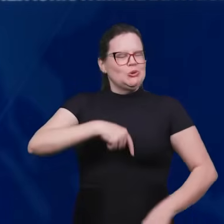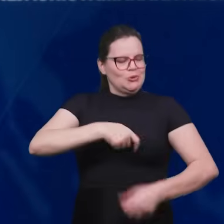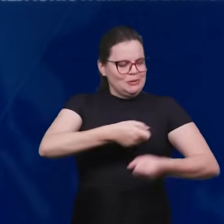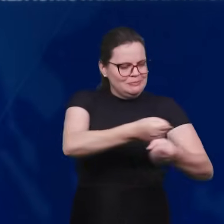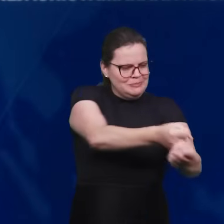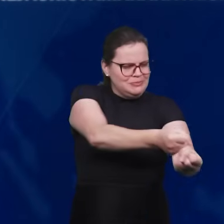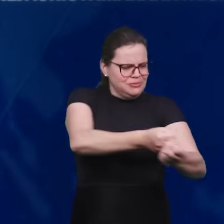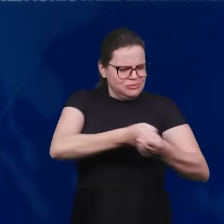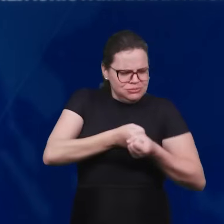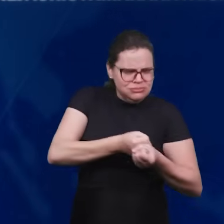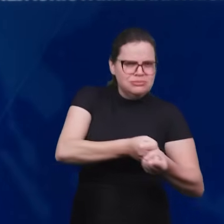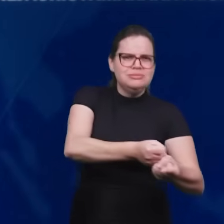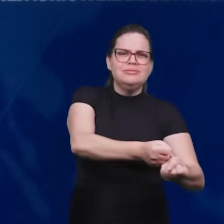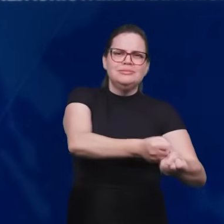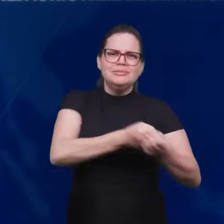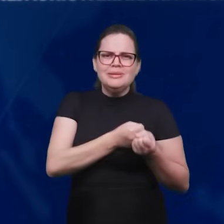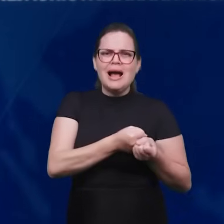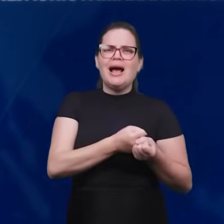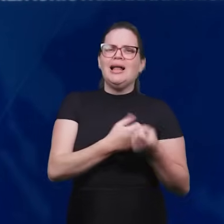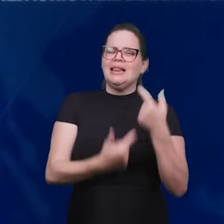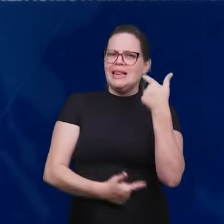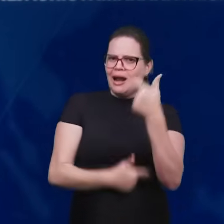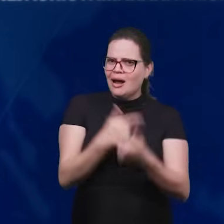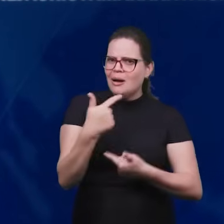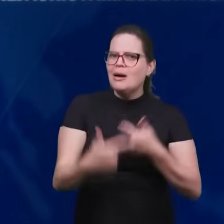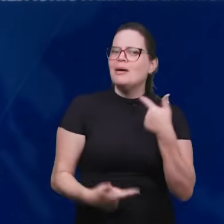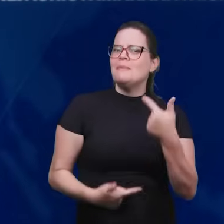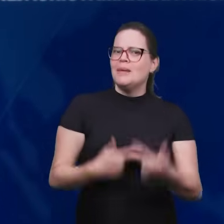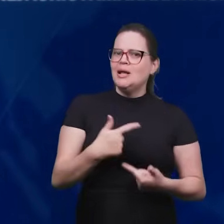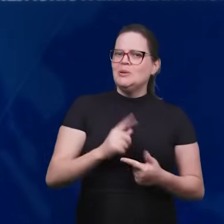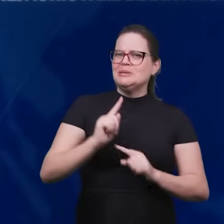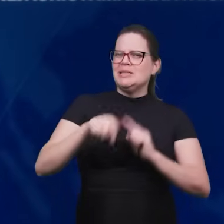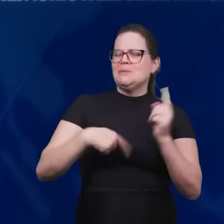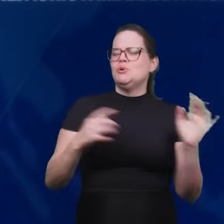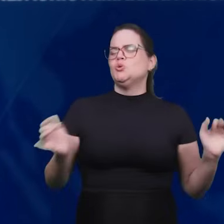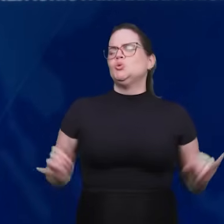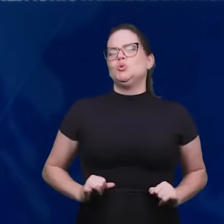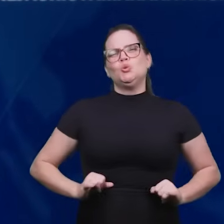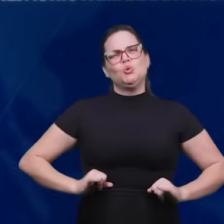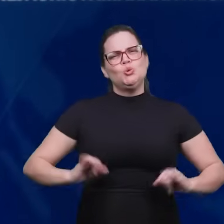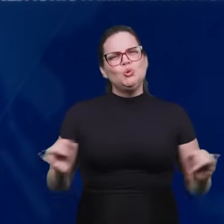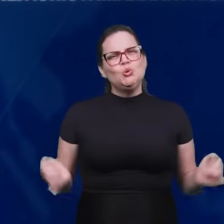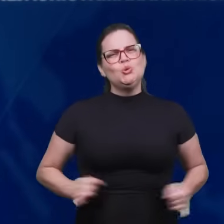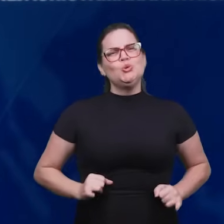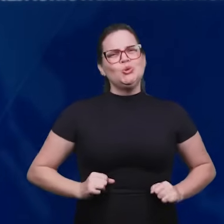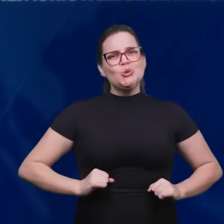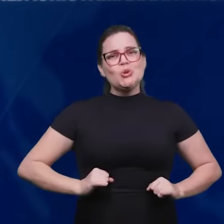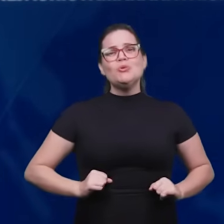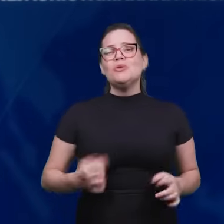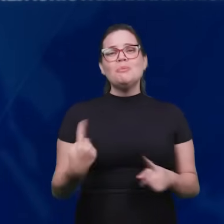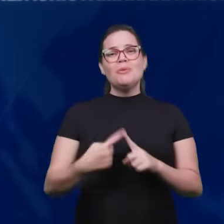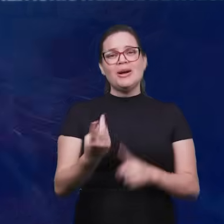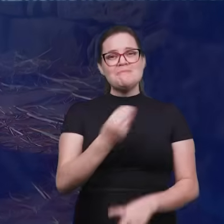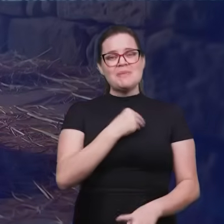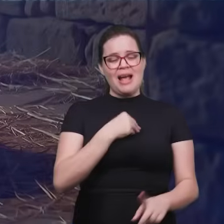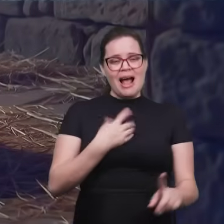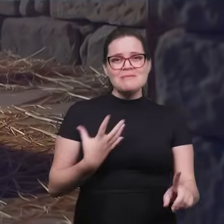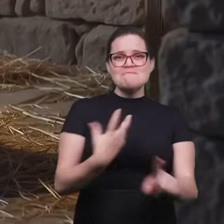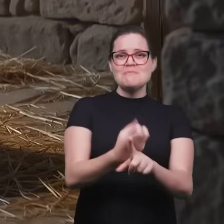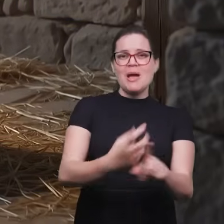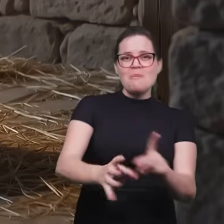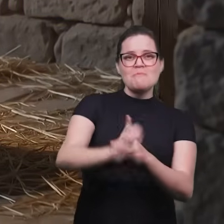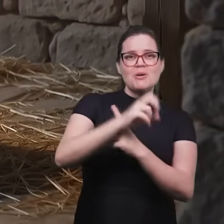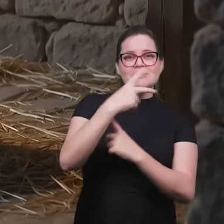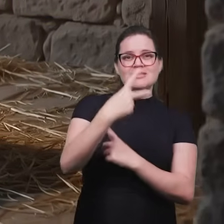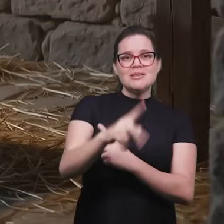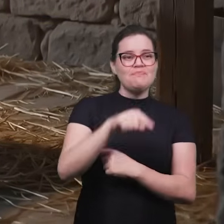oprimido pelas nossas transgressões, era um galileu, um carpinteiro. Nasceu numa